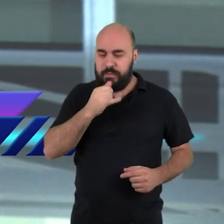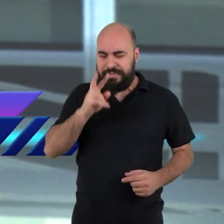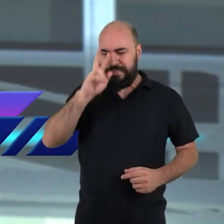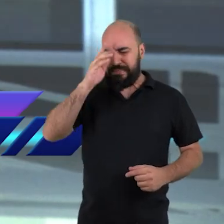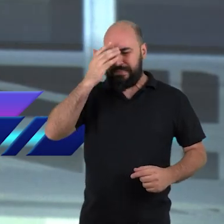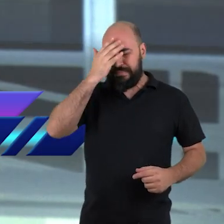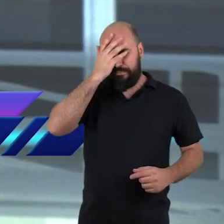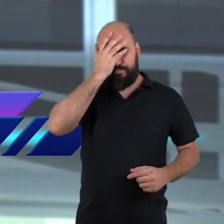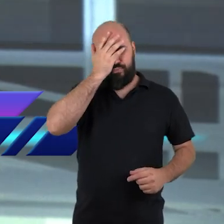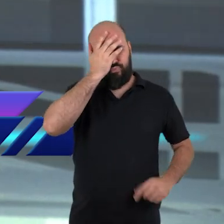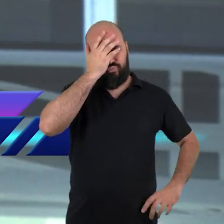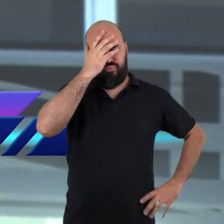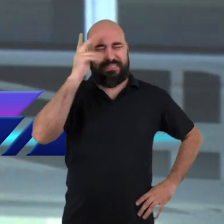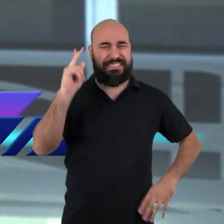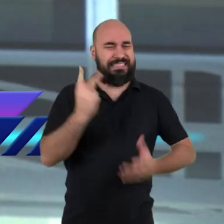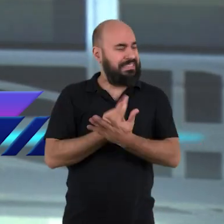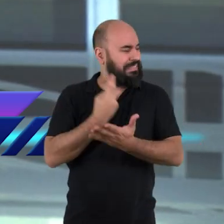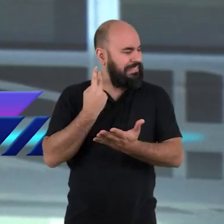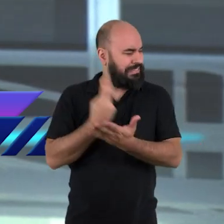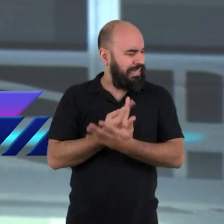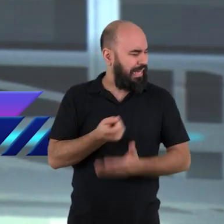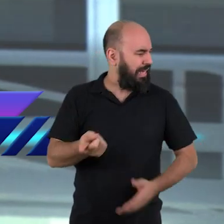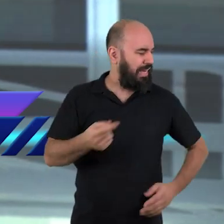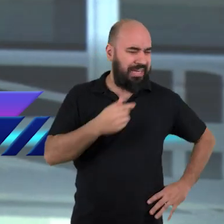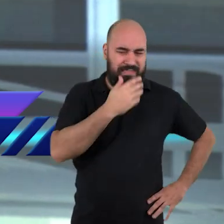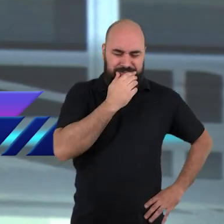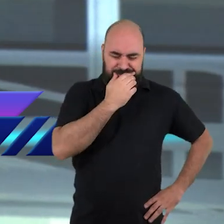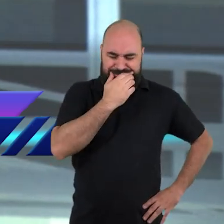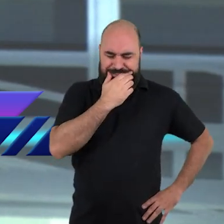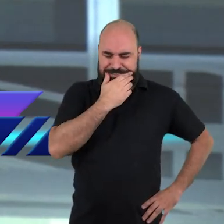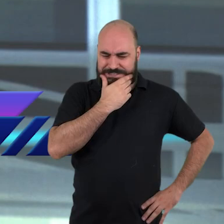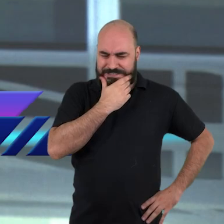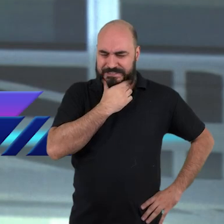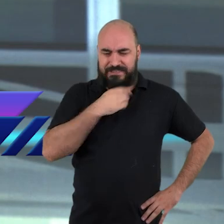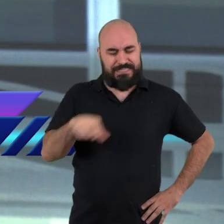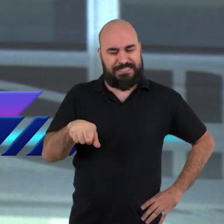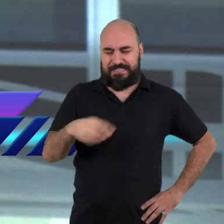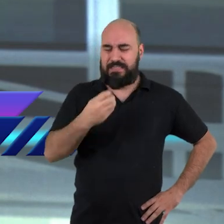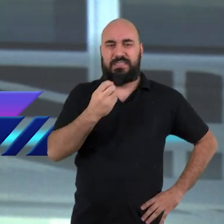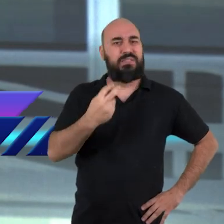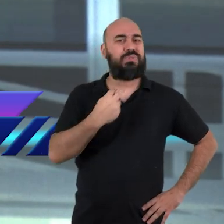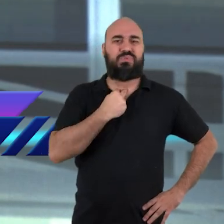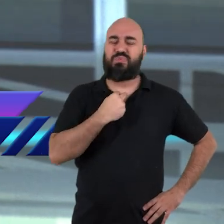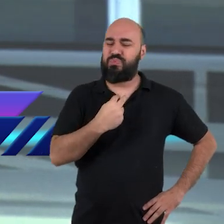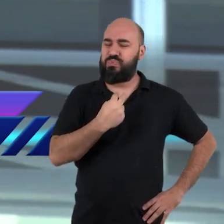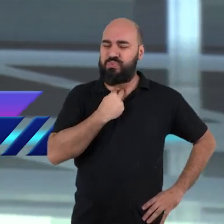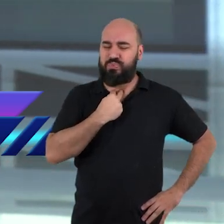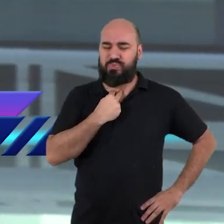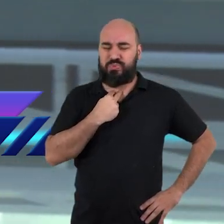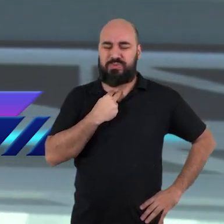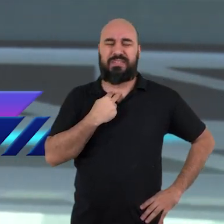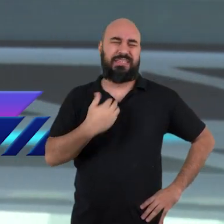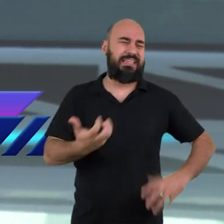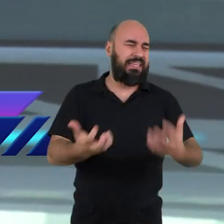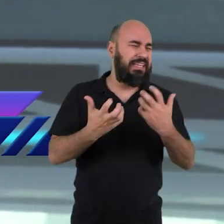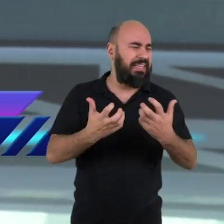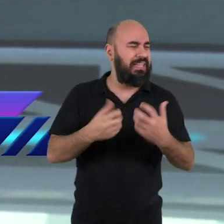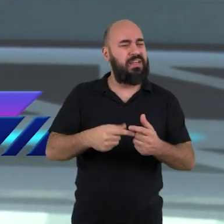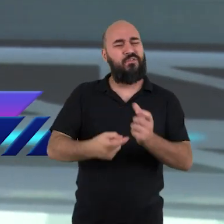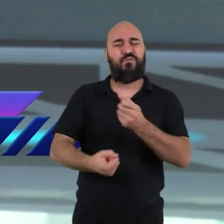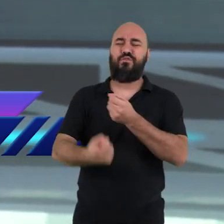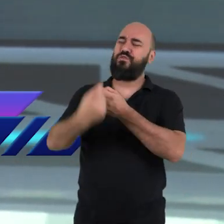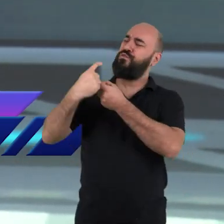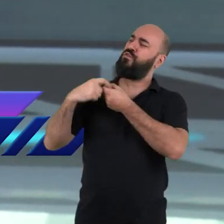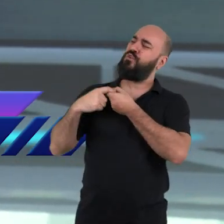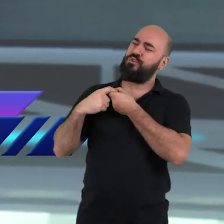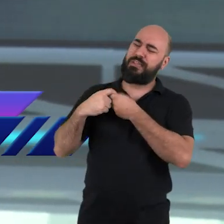equivocado que fez e sente no coração que não deveria ter feito aquilo. E o que você gostaria é voltar no tempo para não